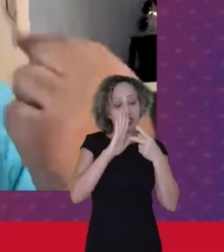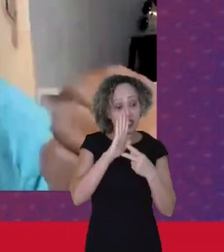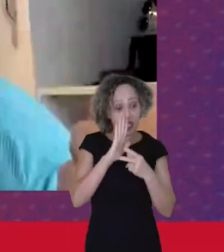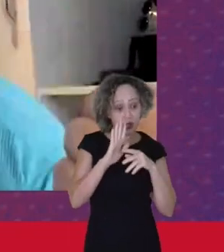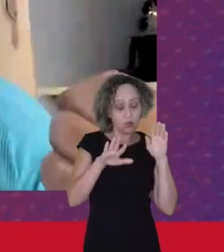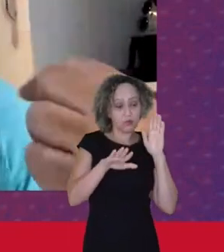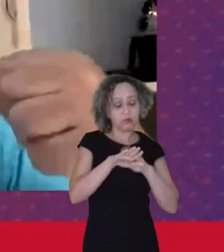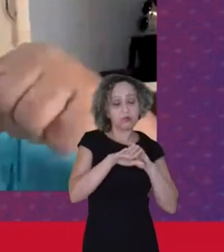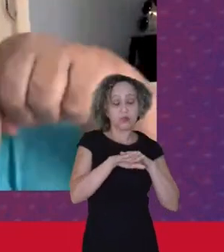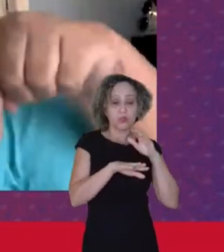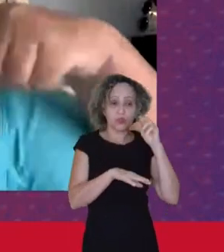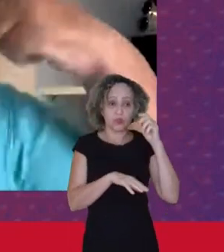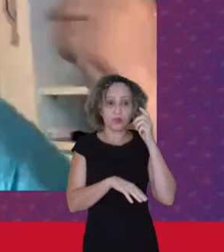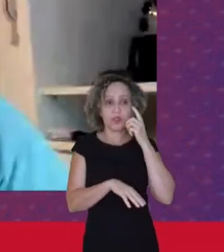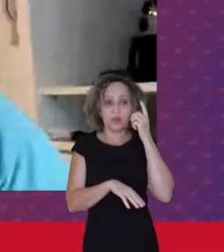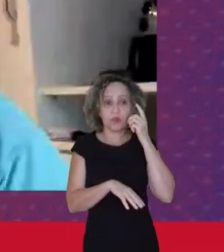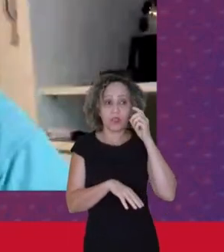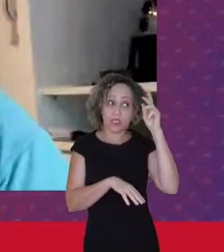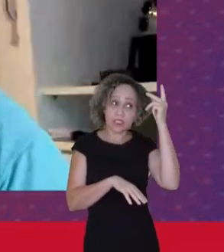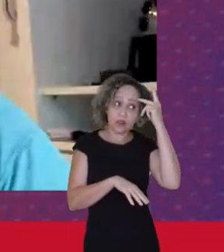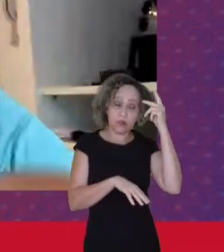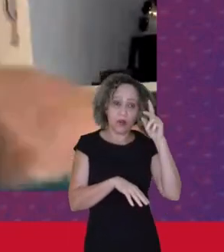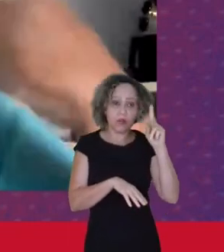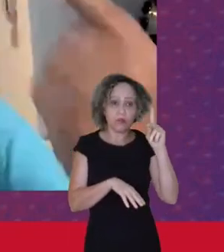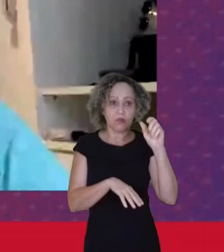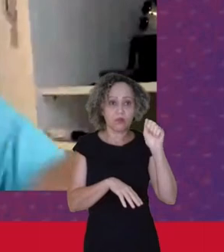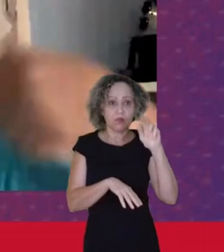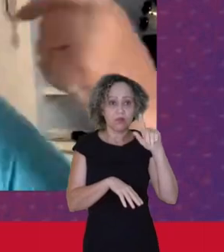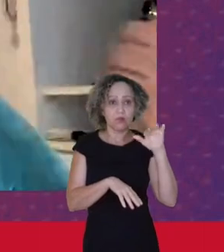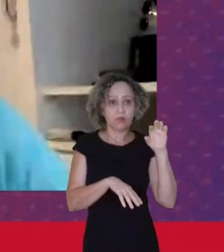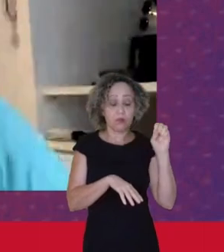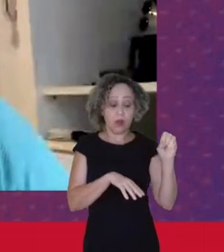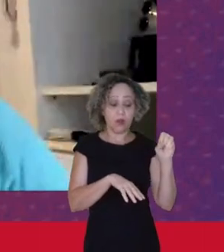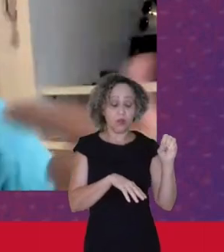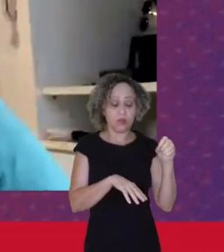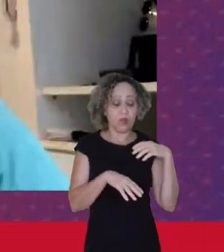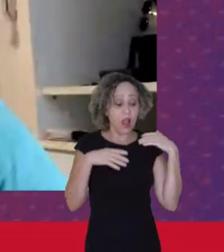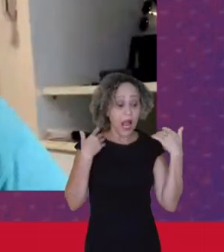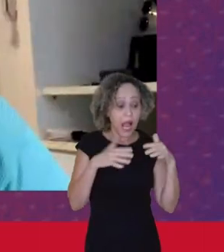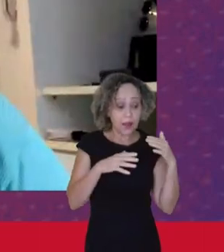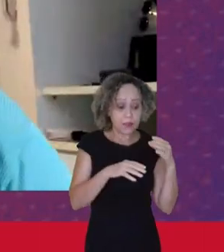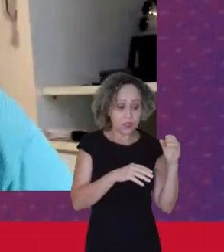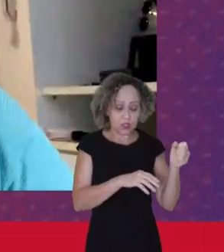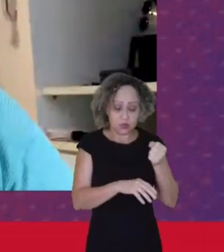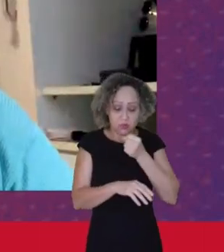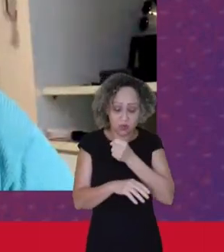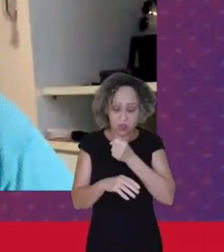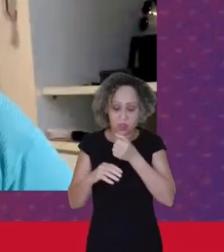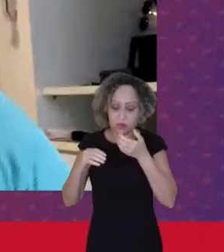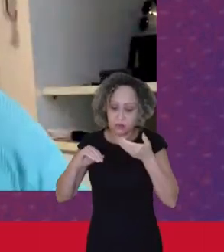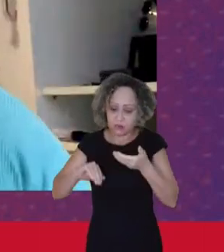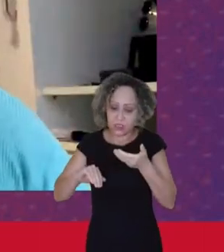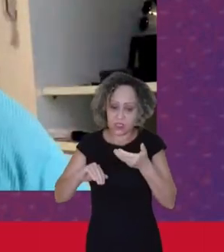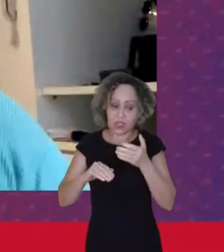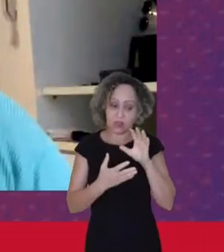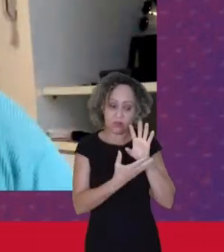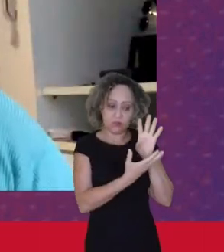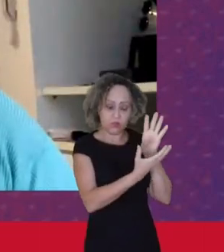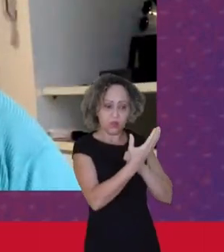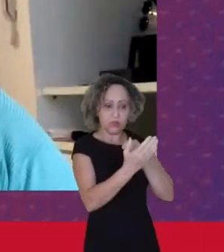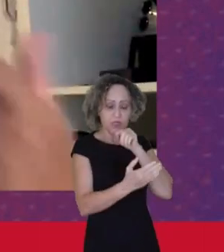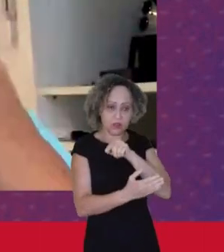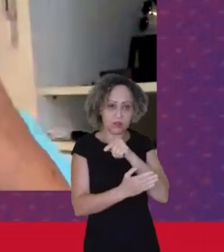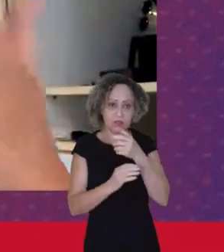adormecido há 6 meses, ele fosse rapidamente votado, né, na Câmara, no Senado, Então, em menos de 6 meses,